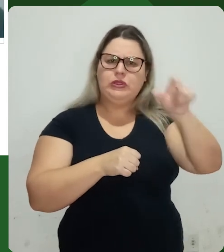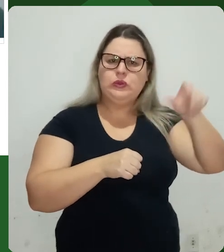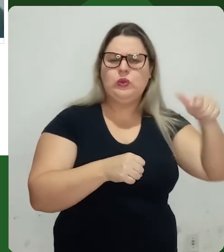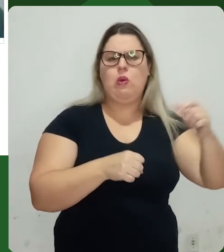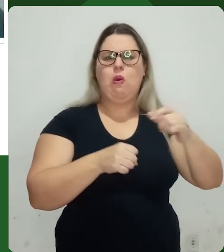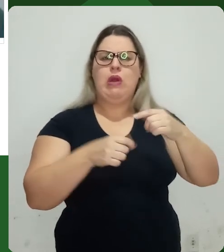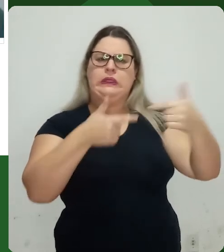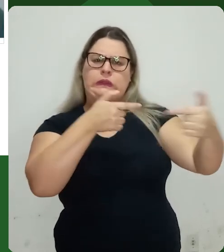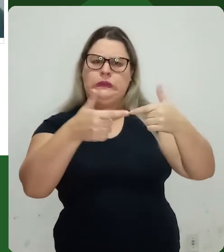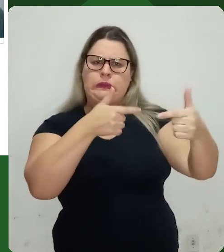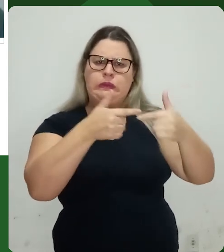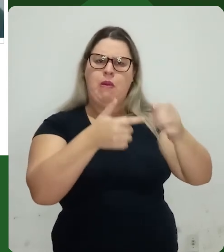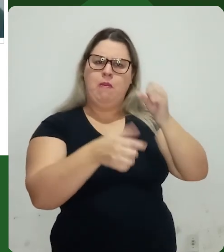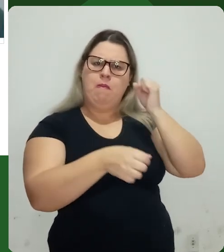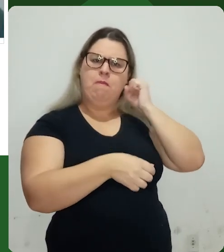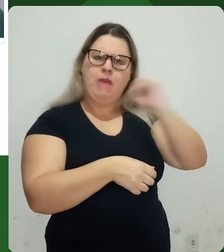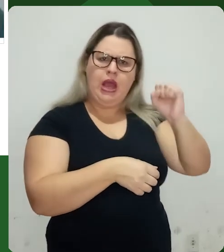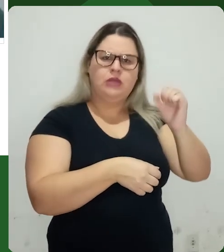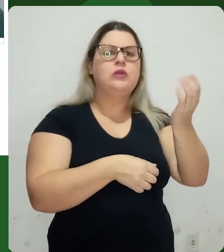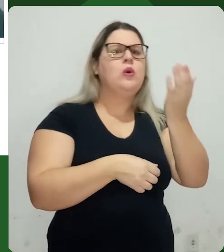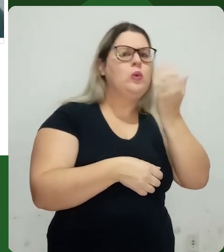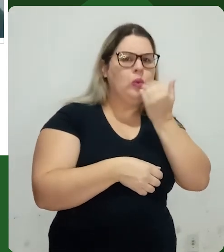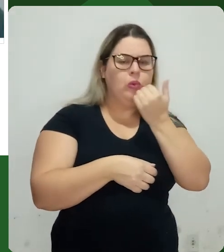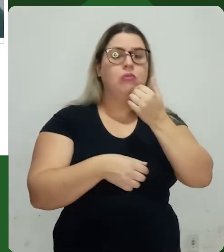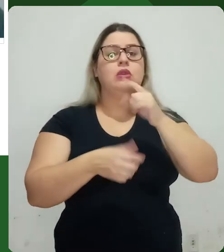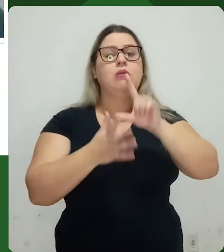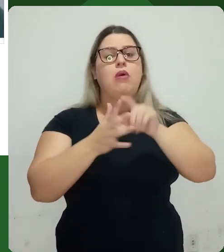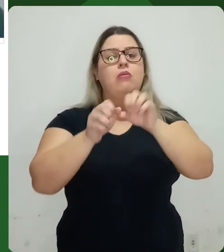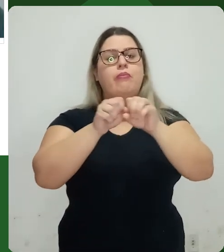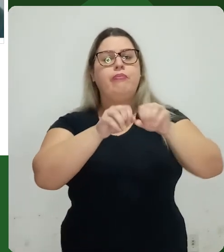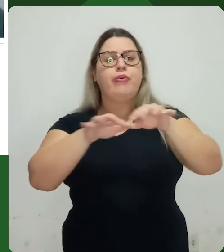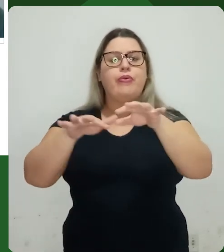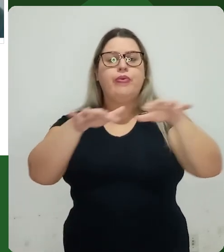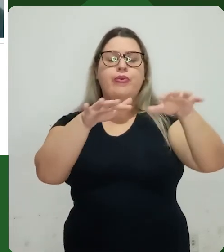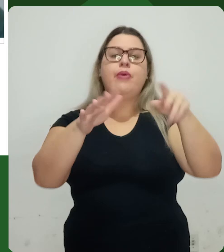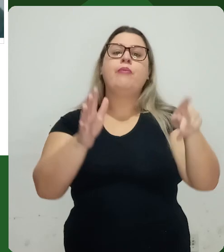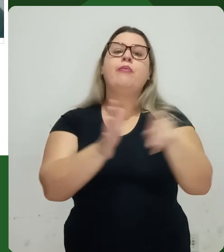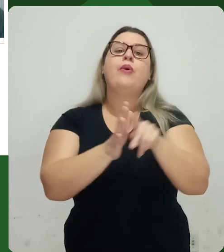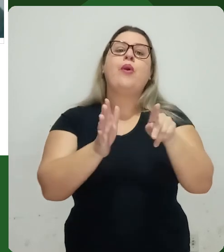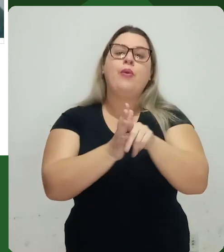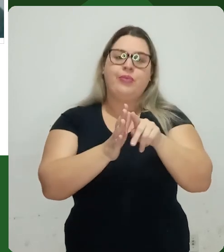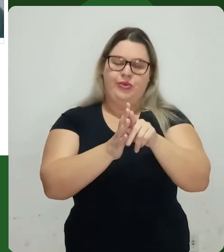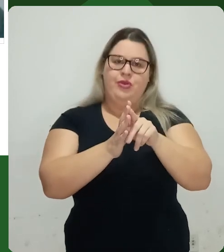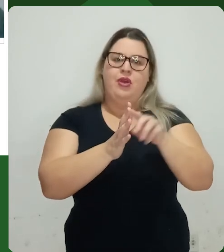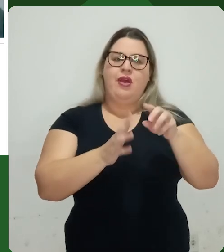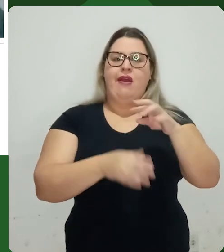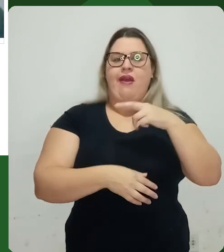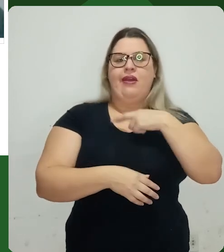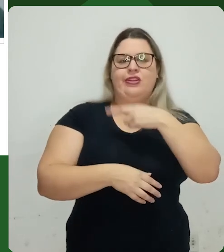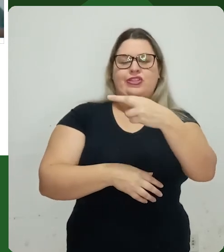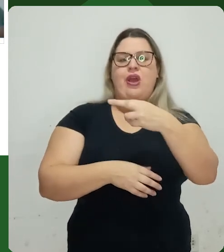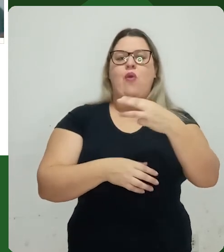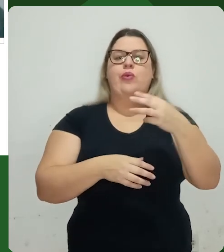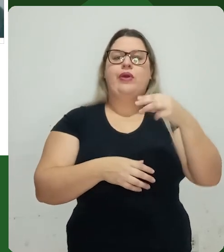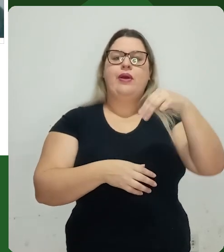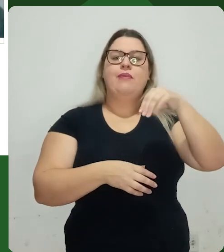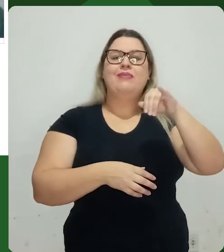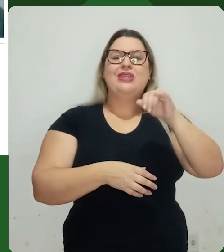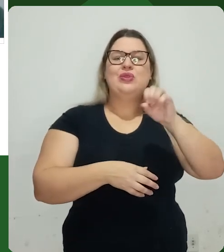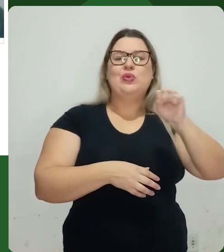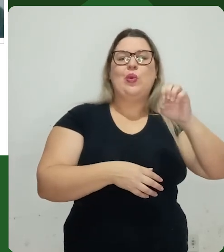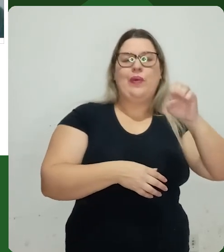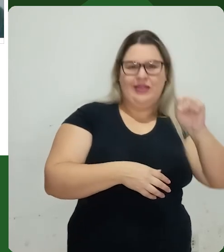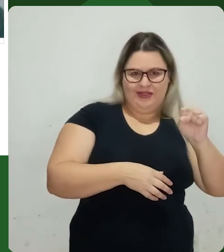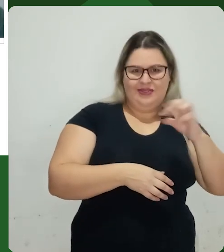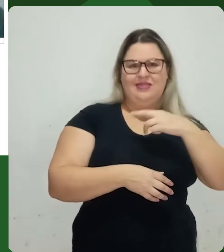os inimigos derrotados, acreditavam absorver suas qualidades, e eles foram dispersos pelas missões religiosas e pelo exército